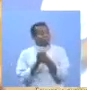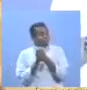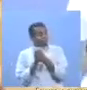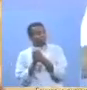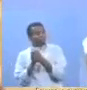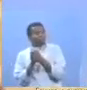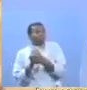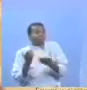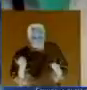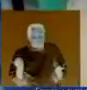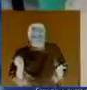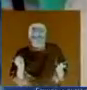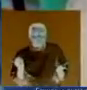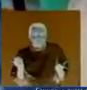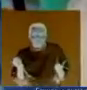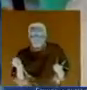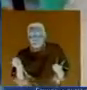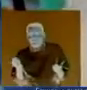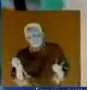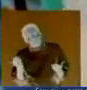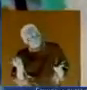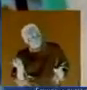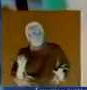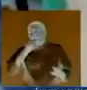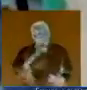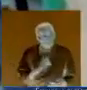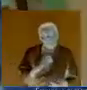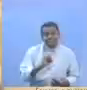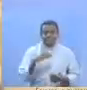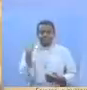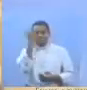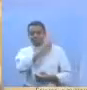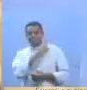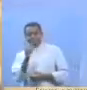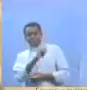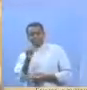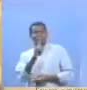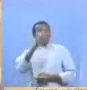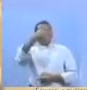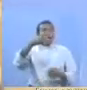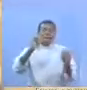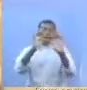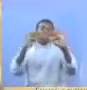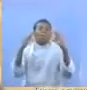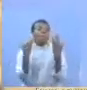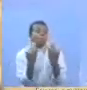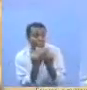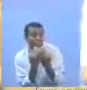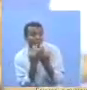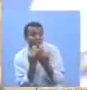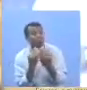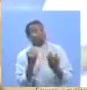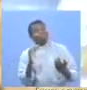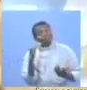Um dos dois. Ou ela era parente e estava ajudando a organizar a festa, ou ela era de uma